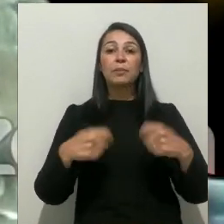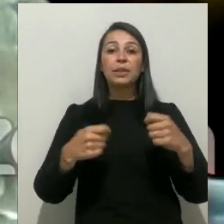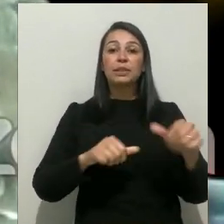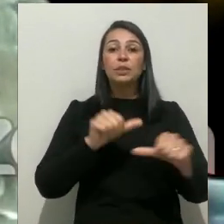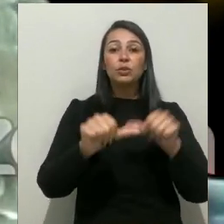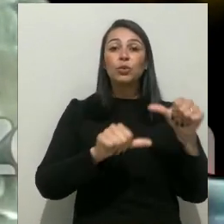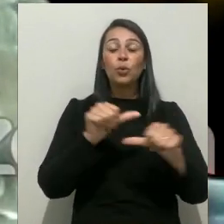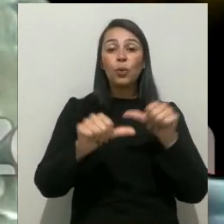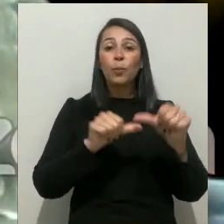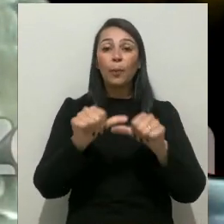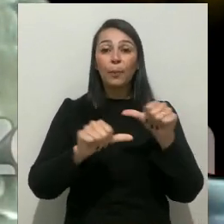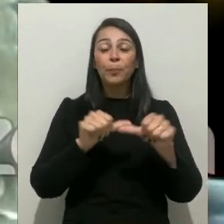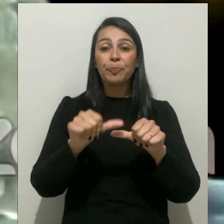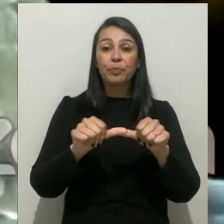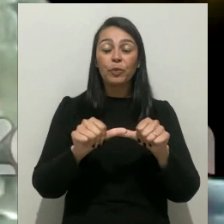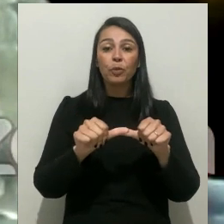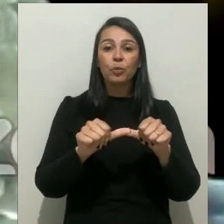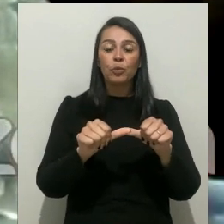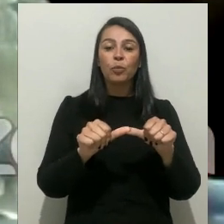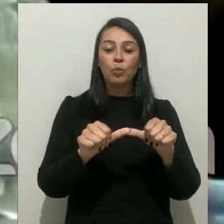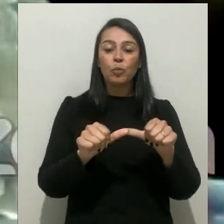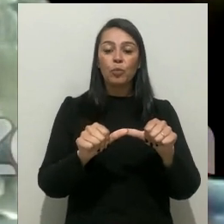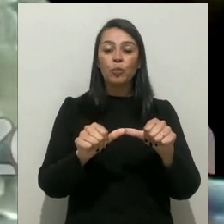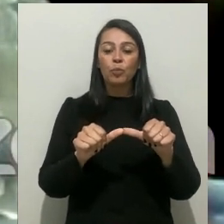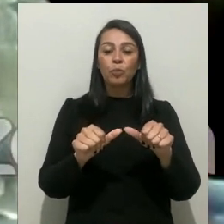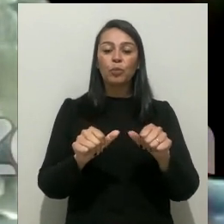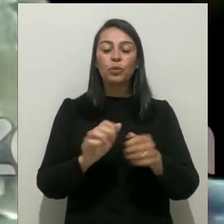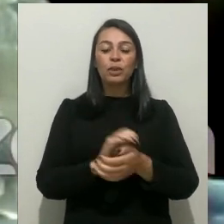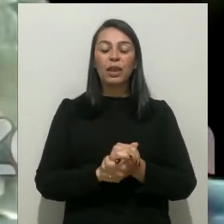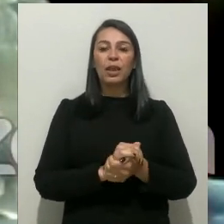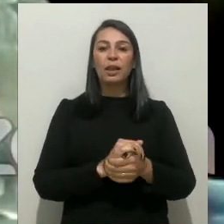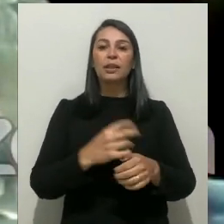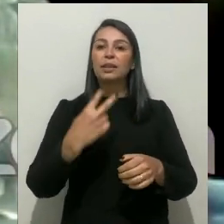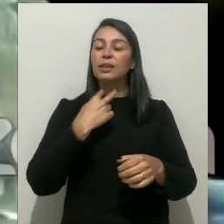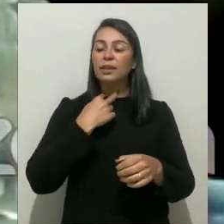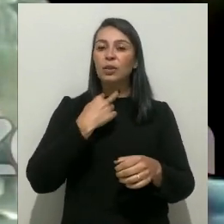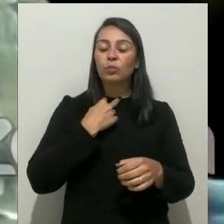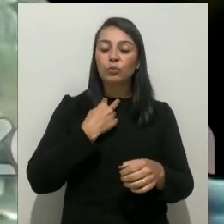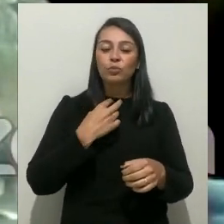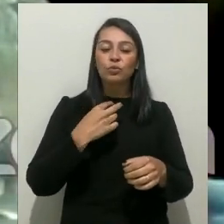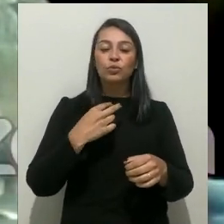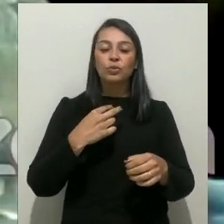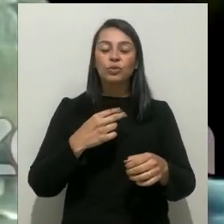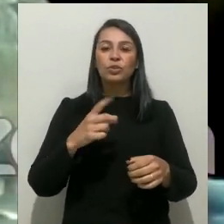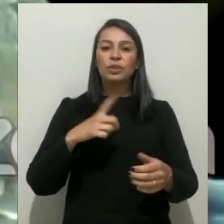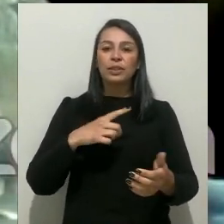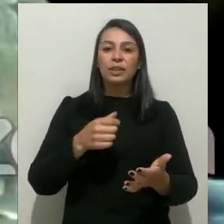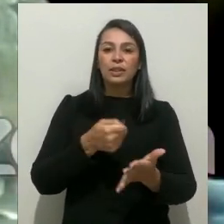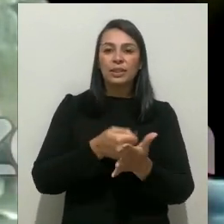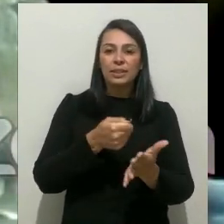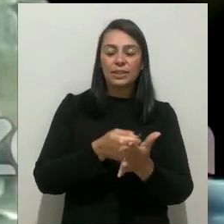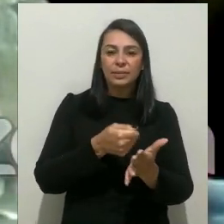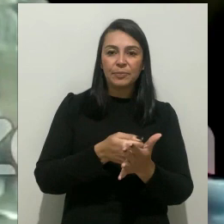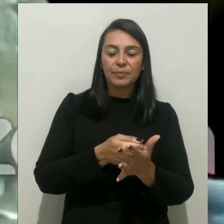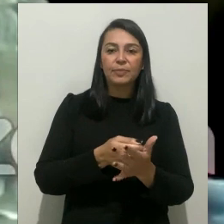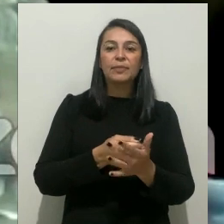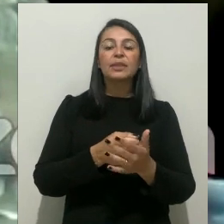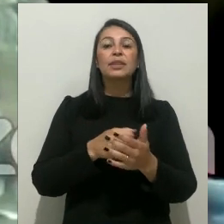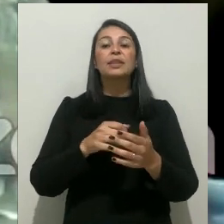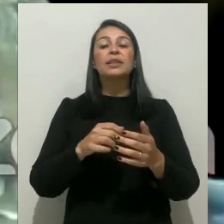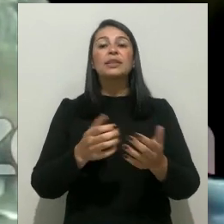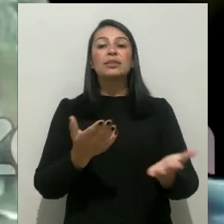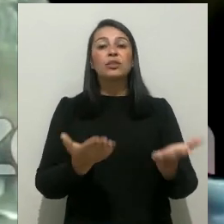necessário modificar uma forma onde não era possível transigir diante de exigências de estabilidade